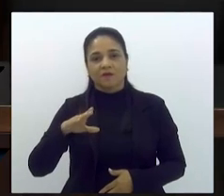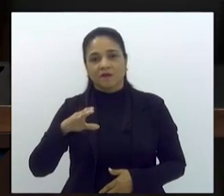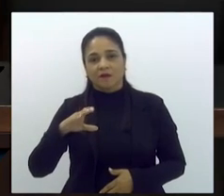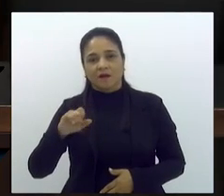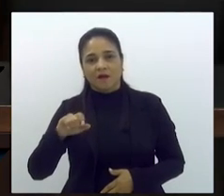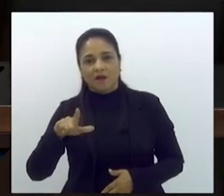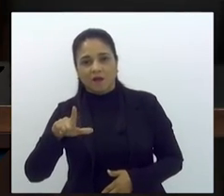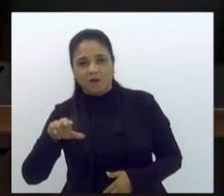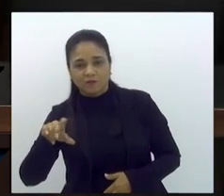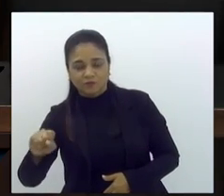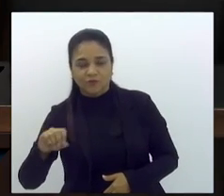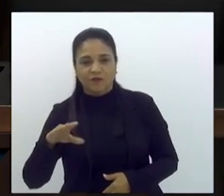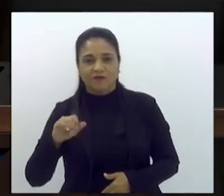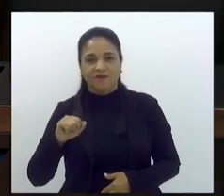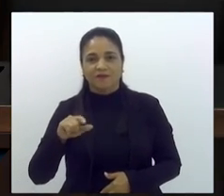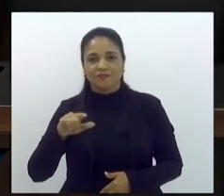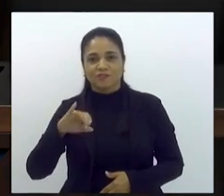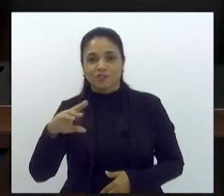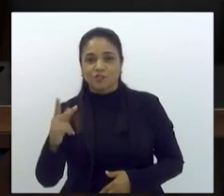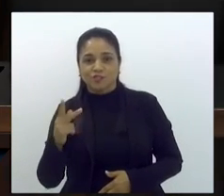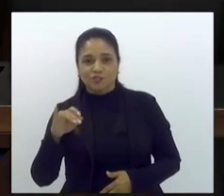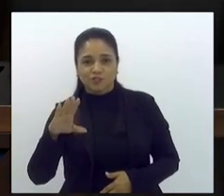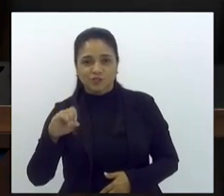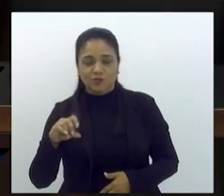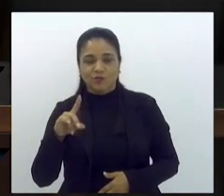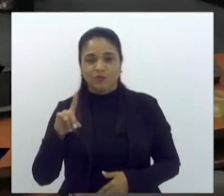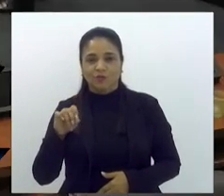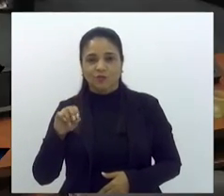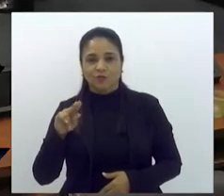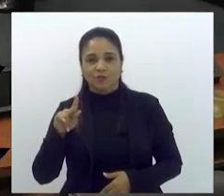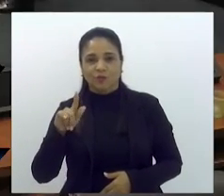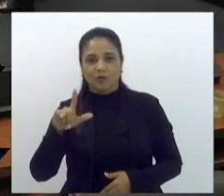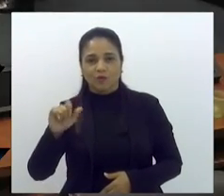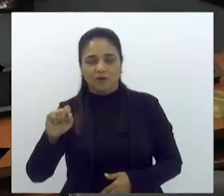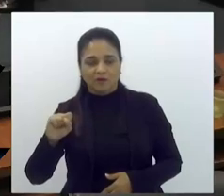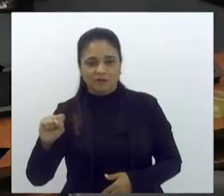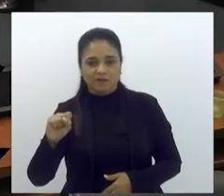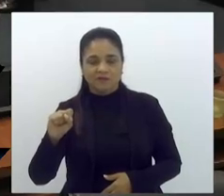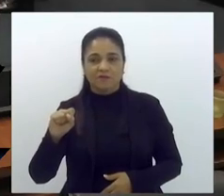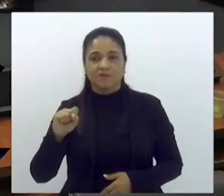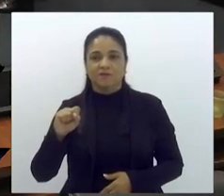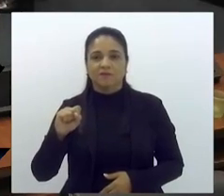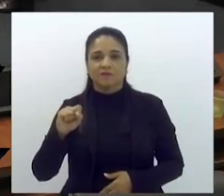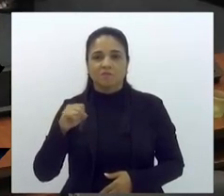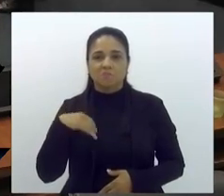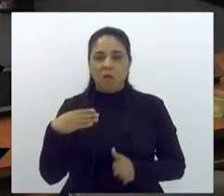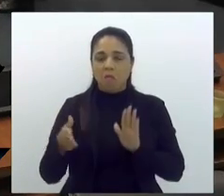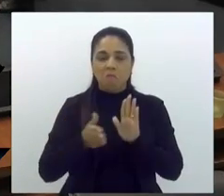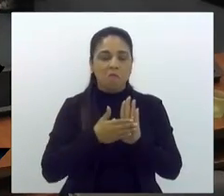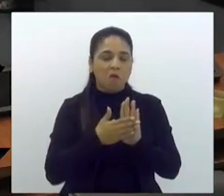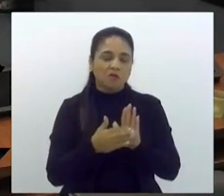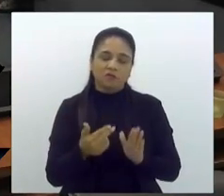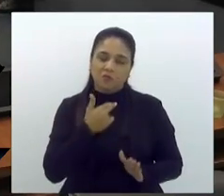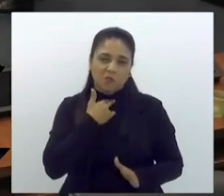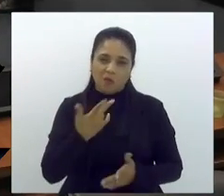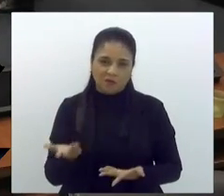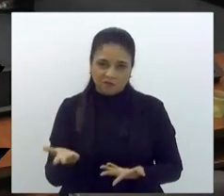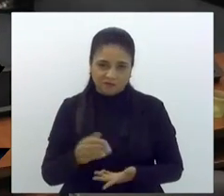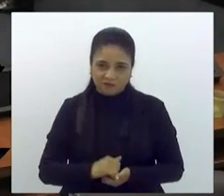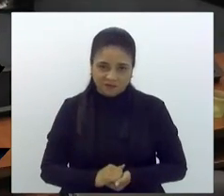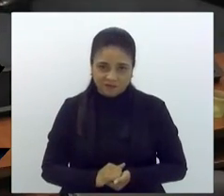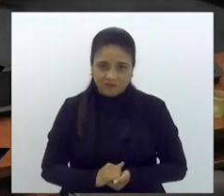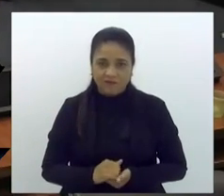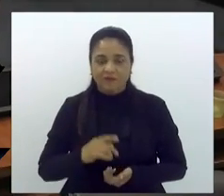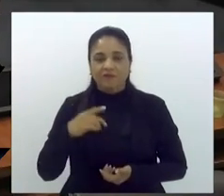Deputado Chico Machado Deputado Douglas ruas é ao todo da proposta não pode deputado